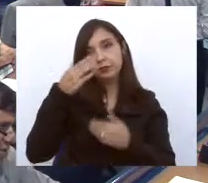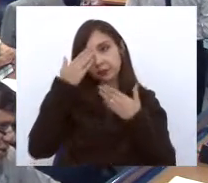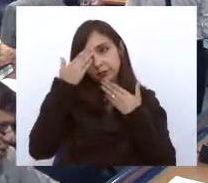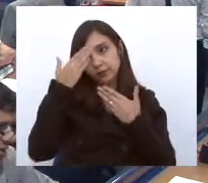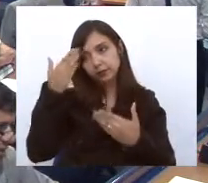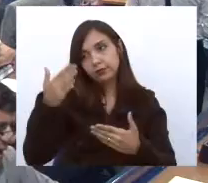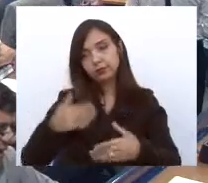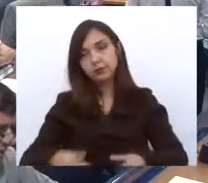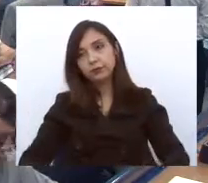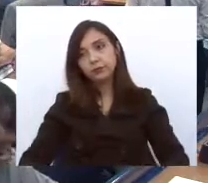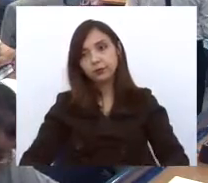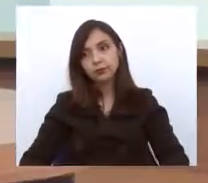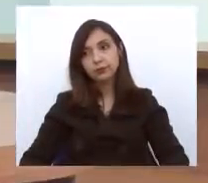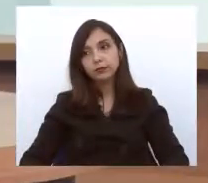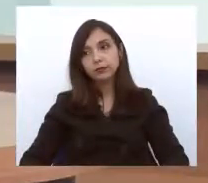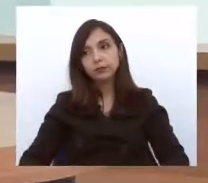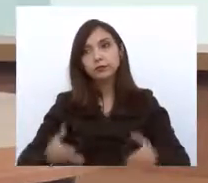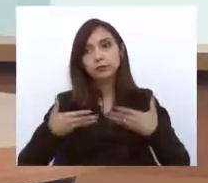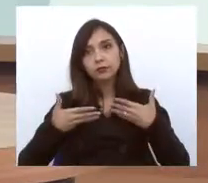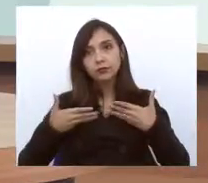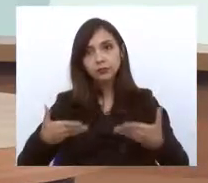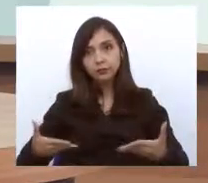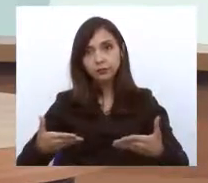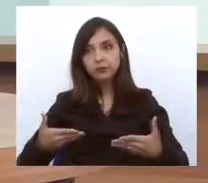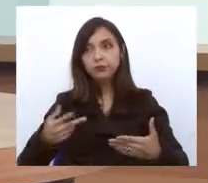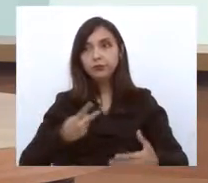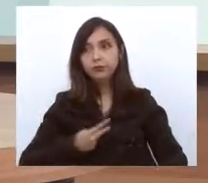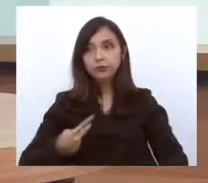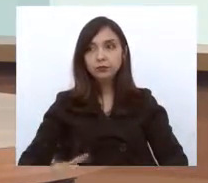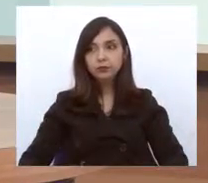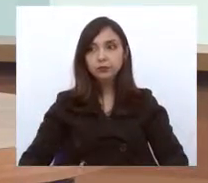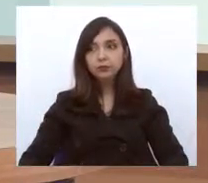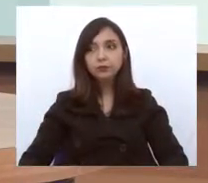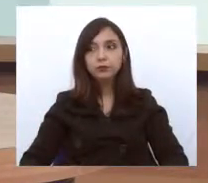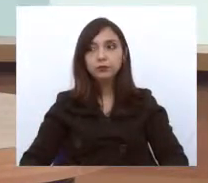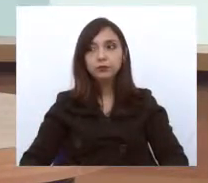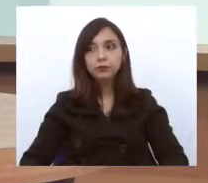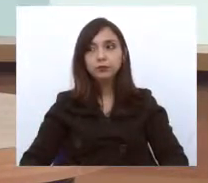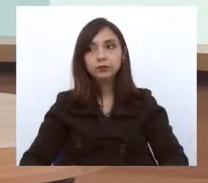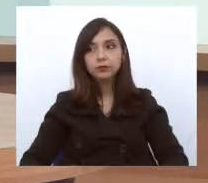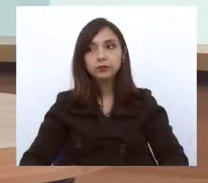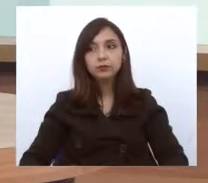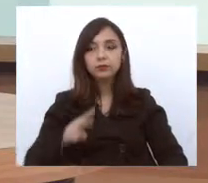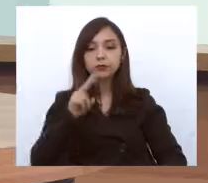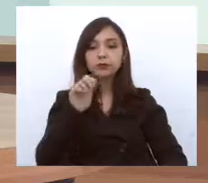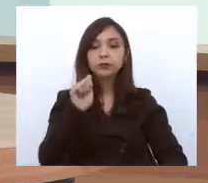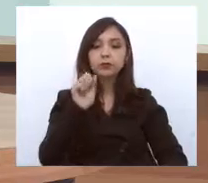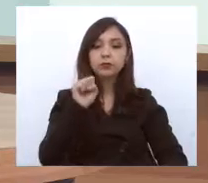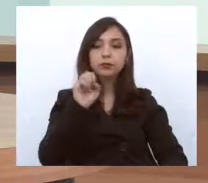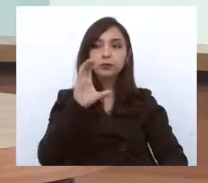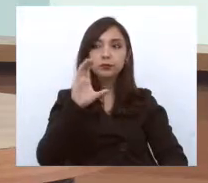agradecer ao convite que veio do presidente do Vasco,